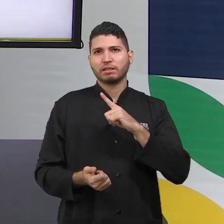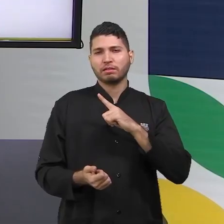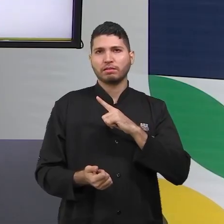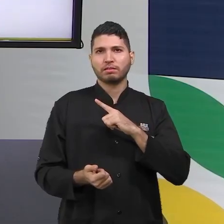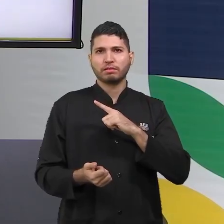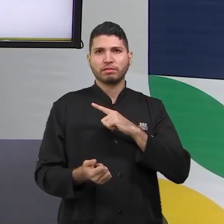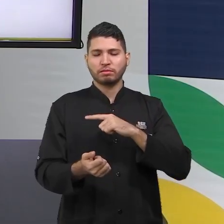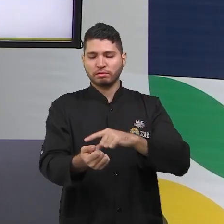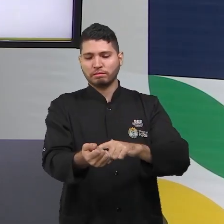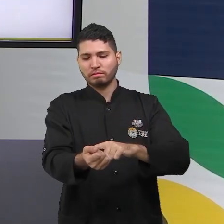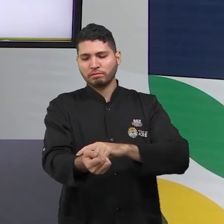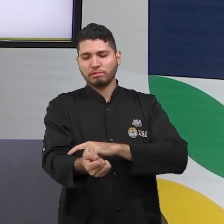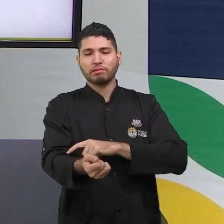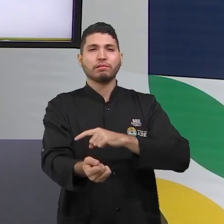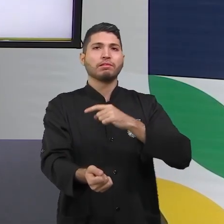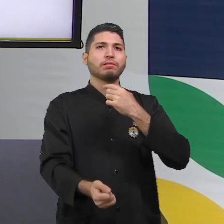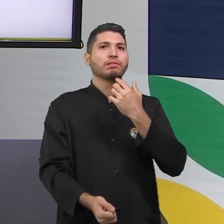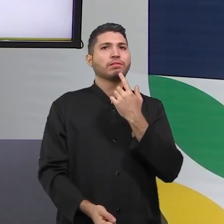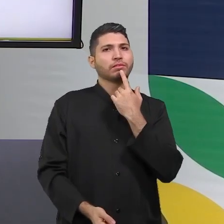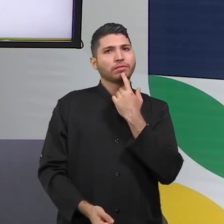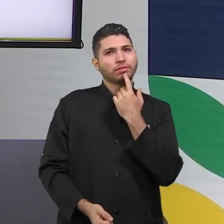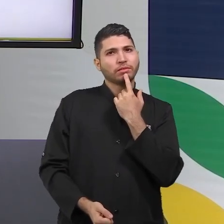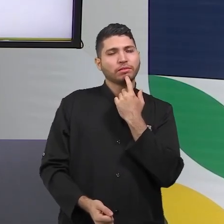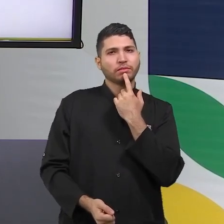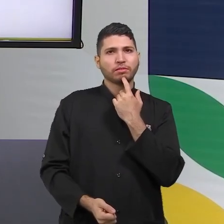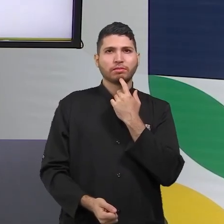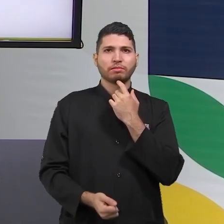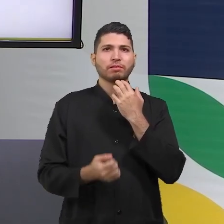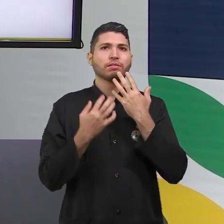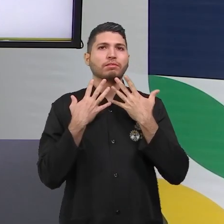nas veias ou nas mãos.